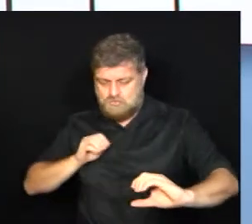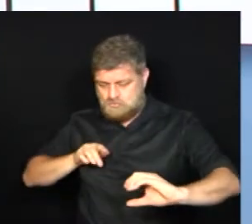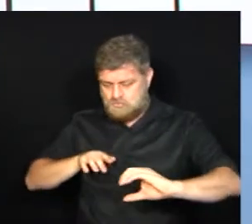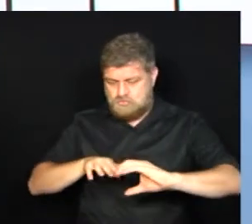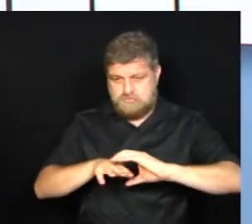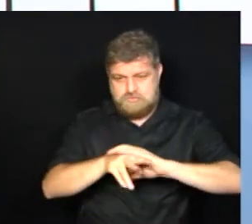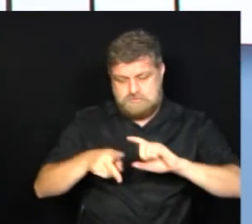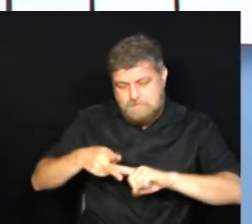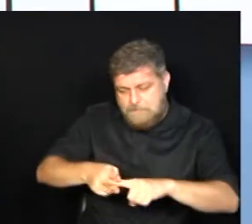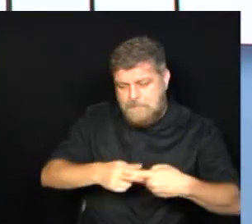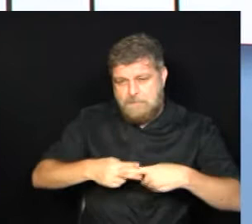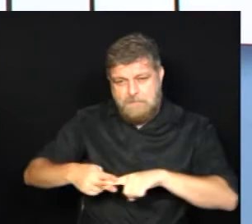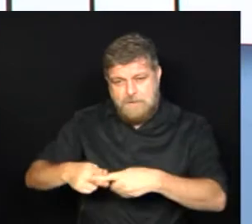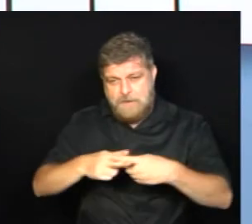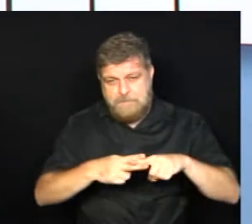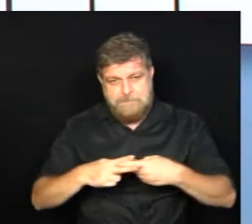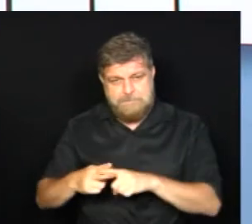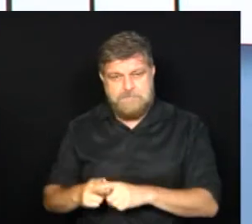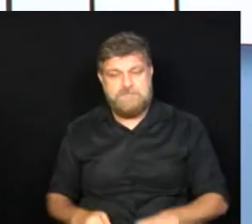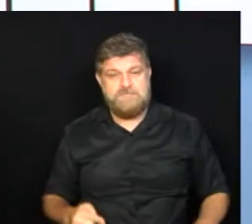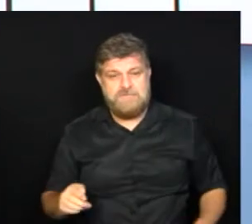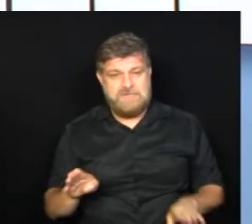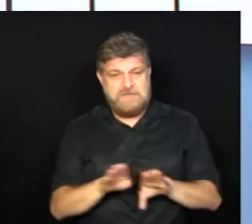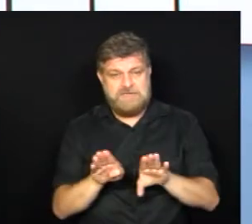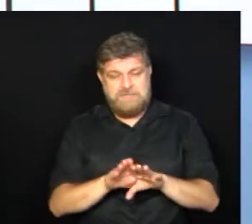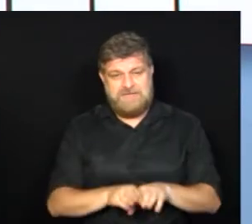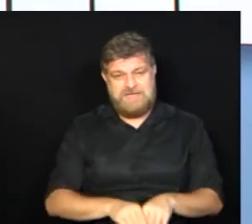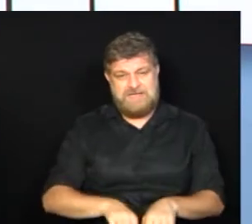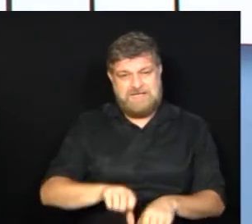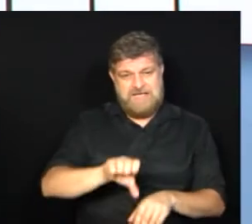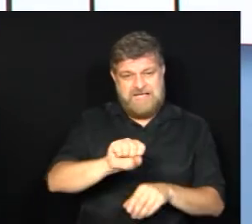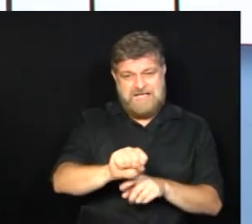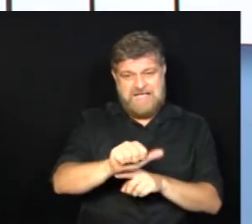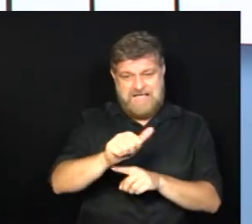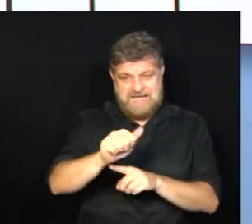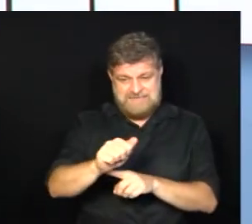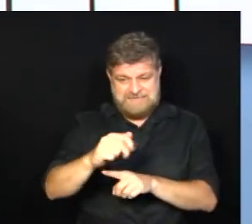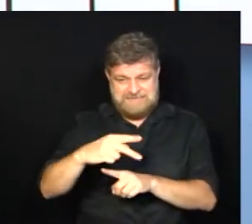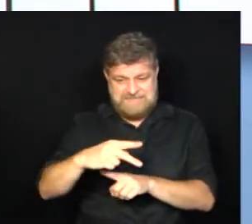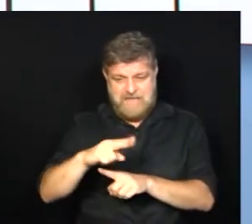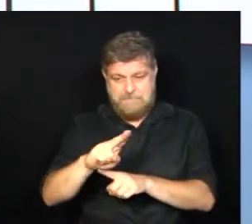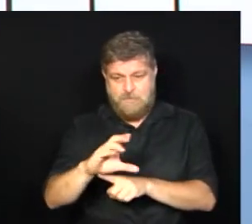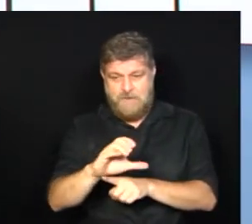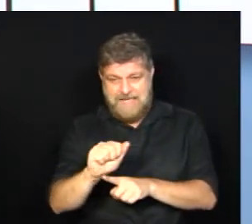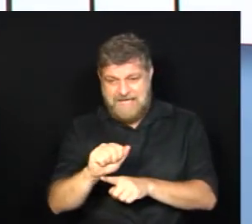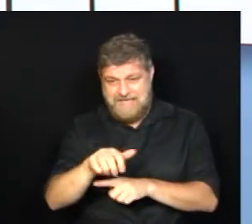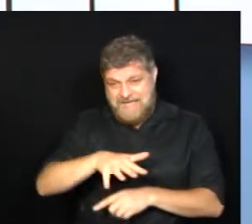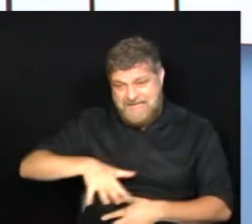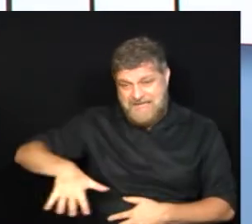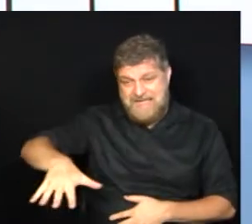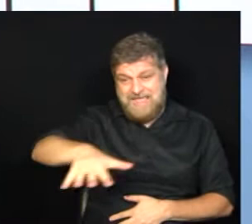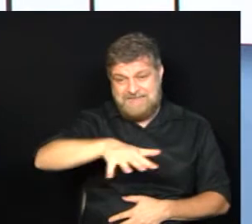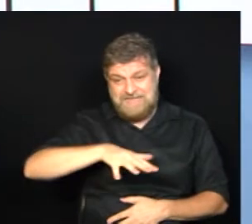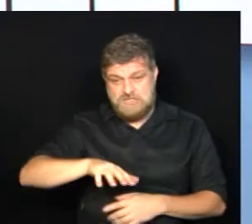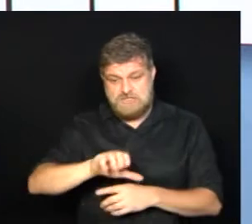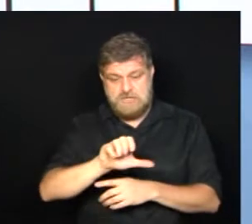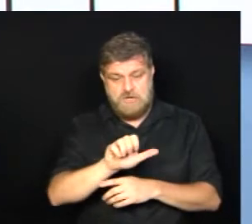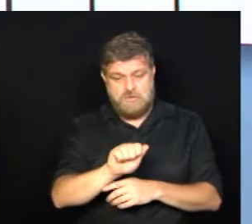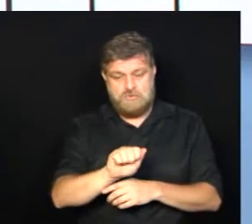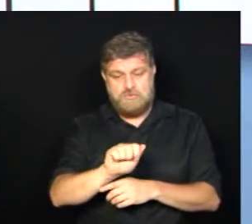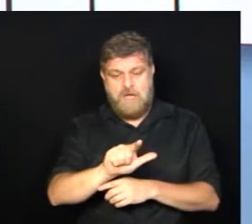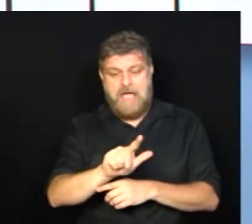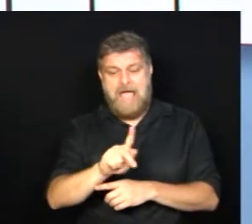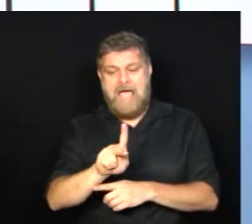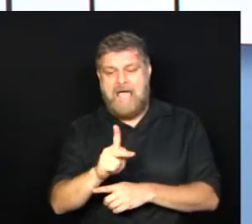ali no Parque das Sapucaias e no Residencial Mont Blanc, que é na região do Alphaville, também vão ficar